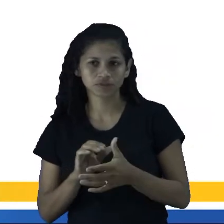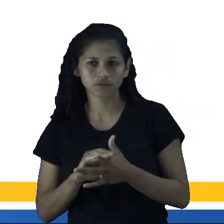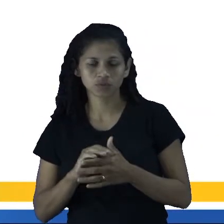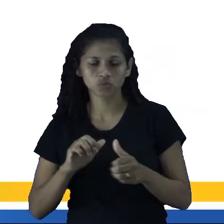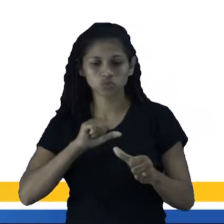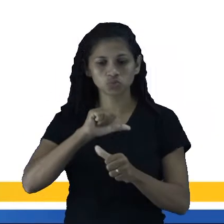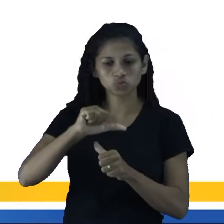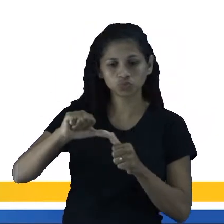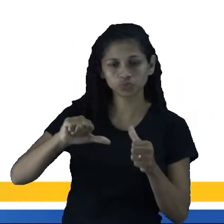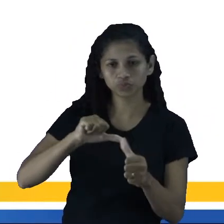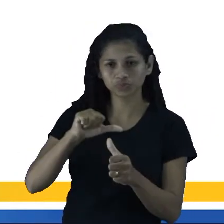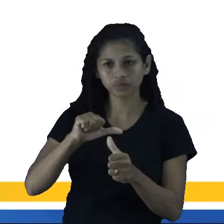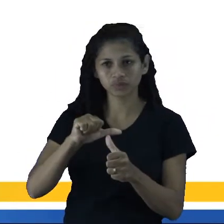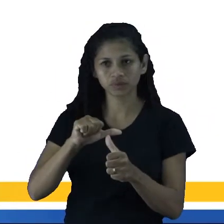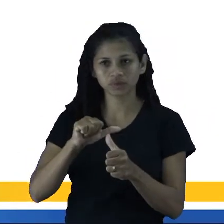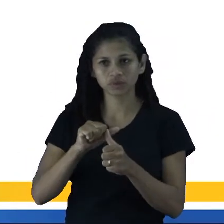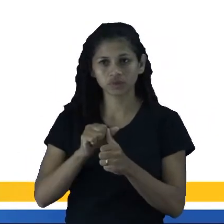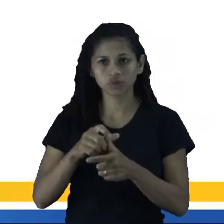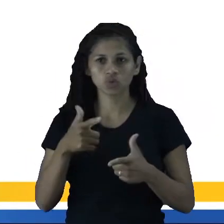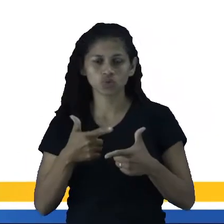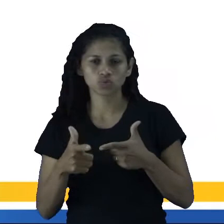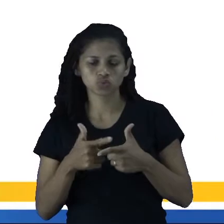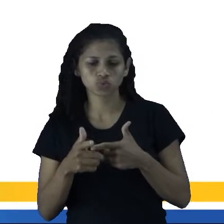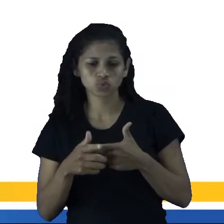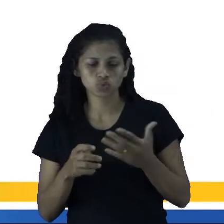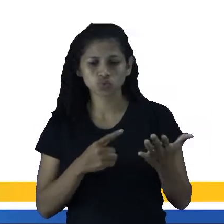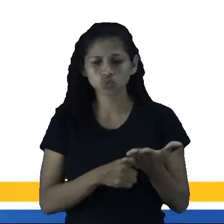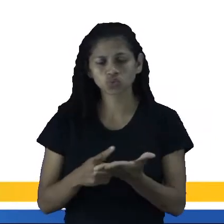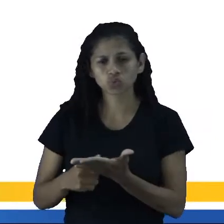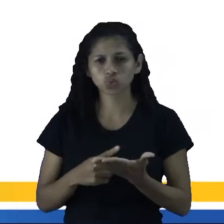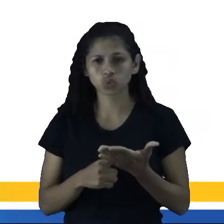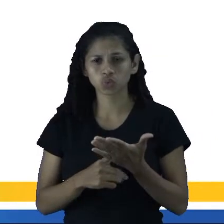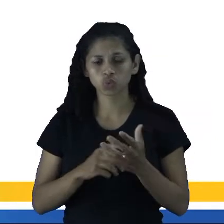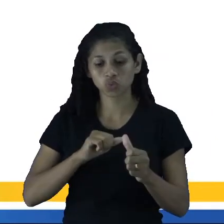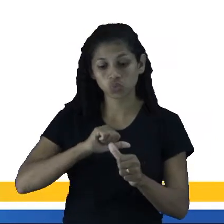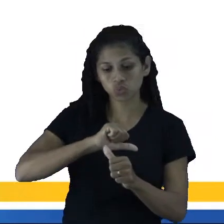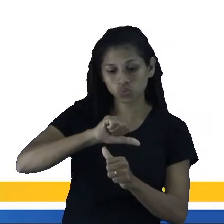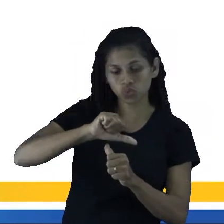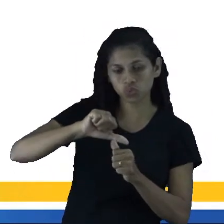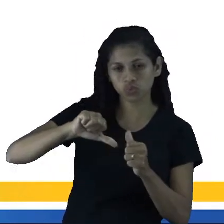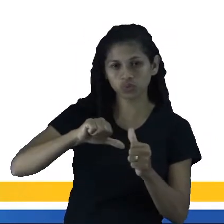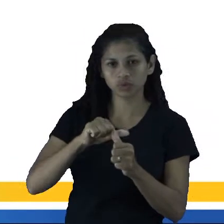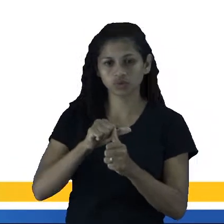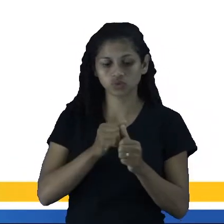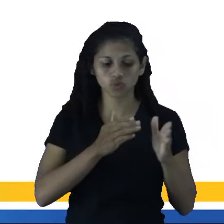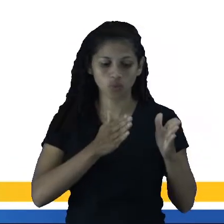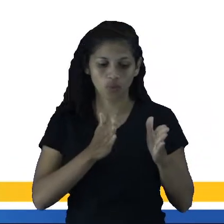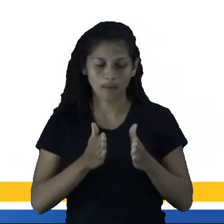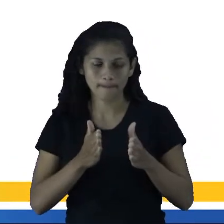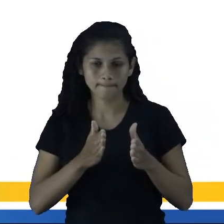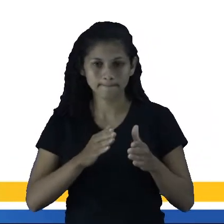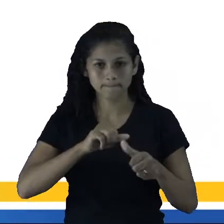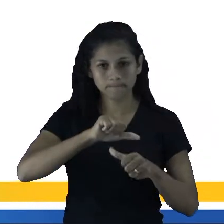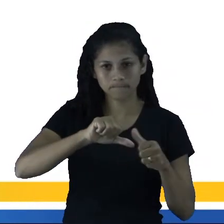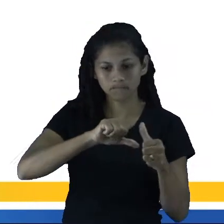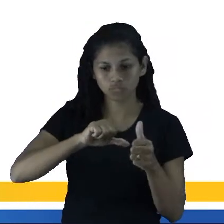uma troca, e nos problemas de combinatória significa trocar os elementos de lugar. De novo,